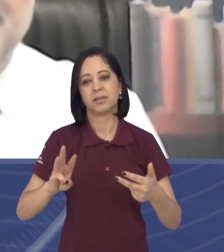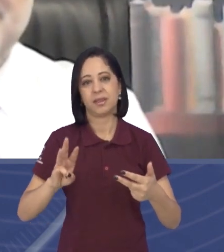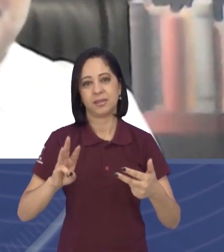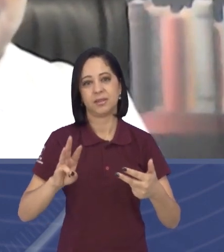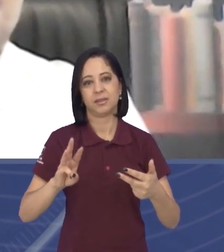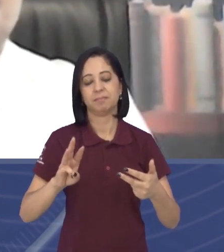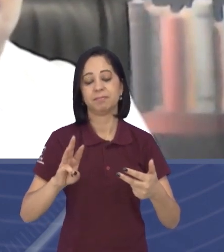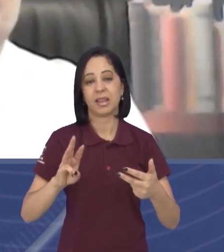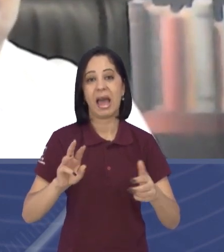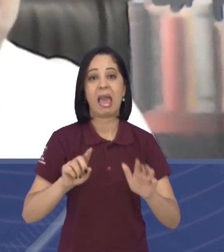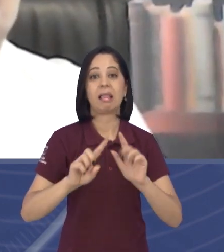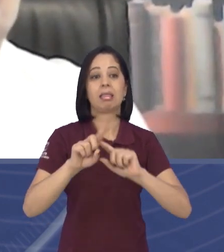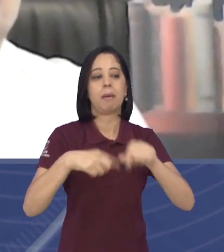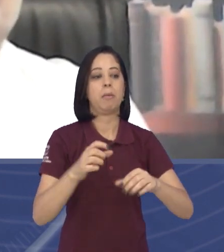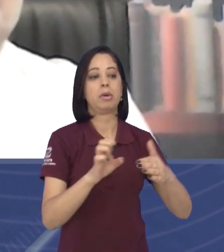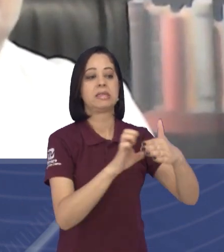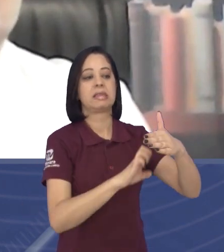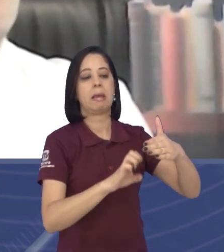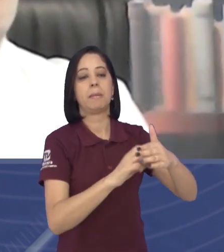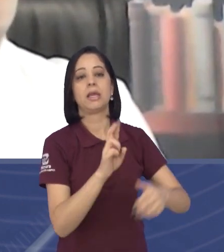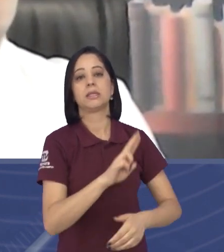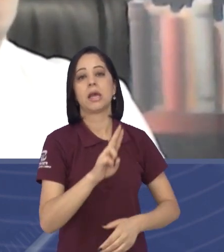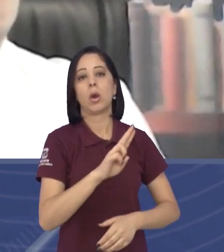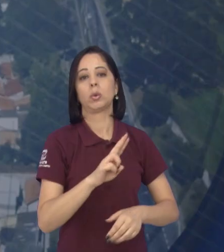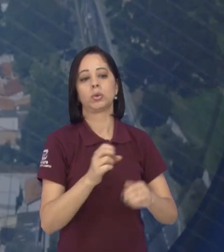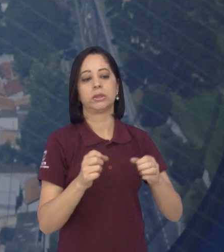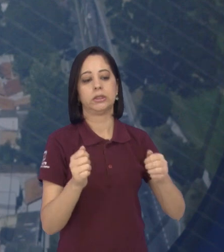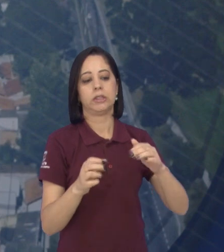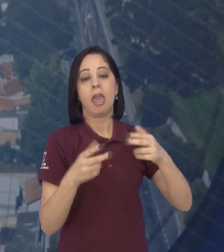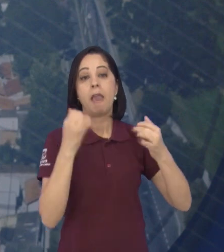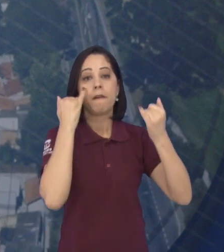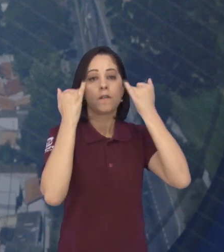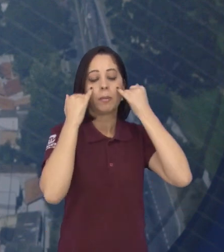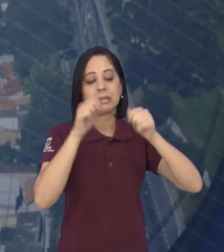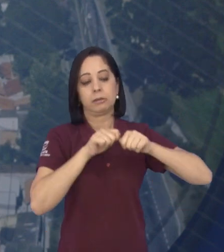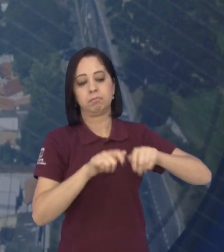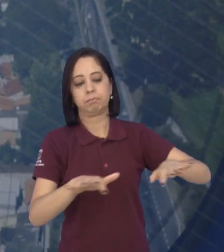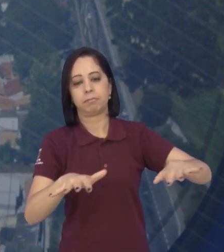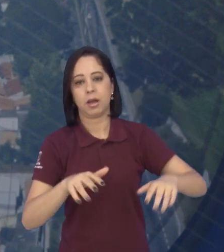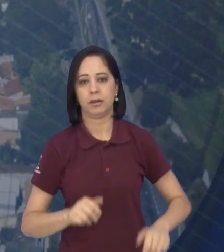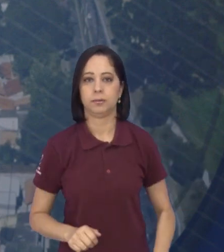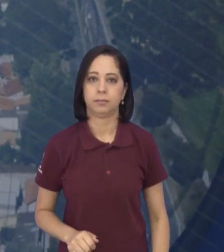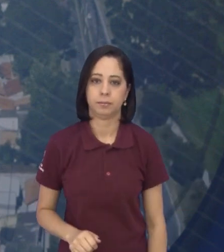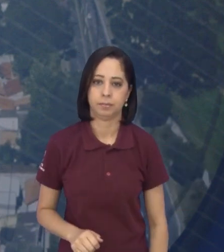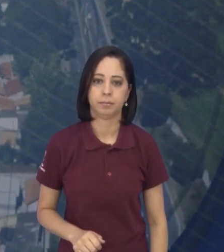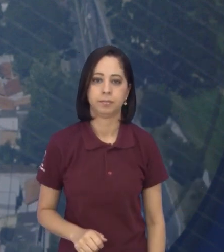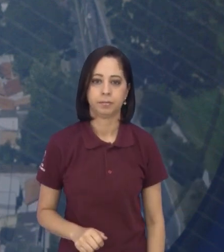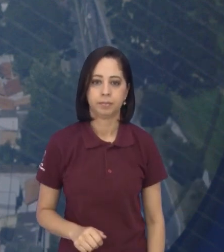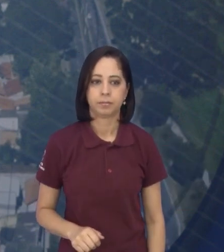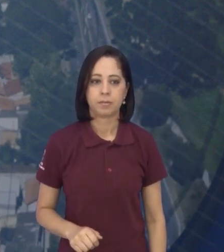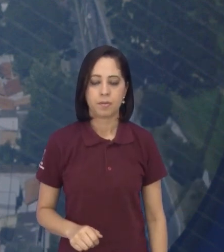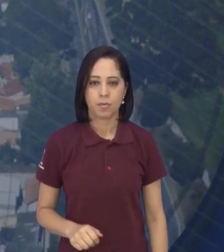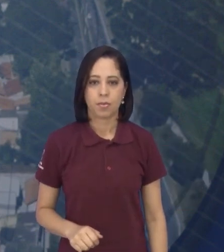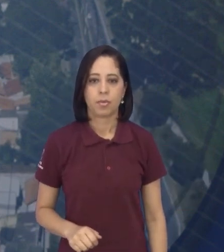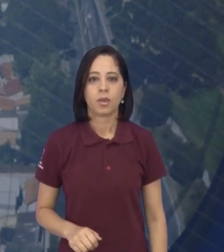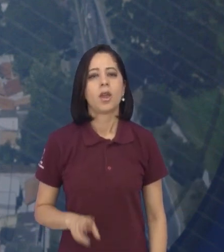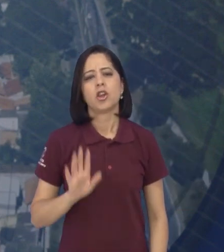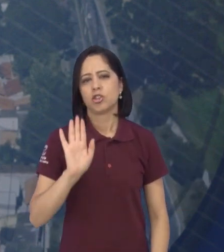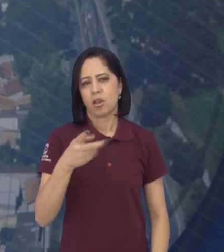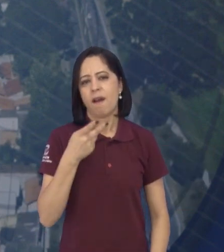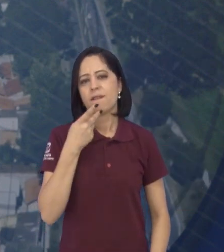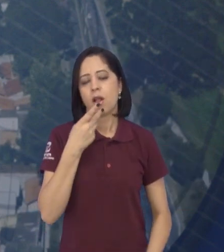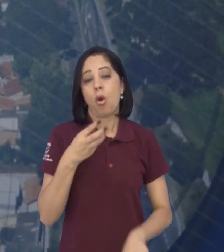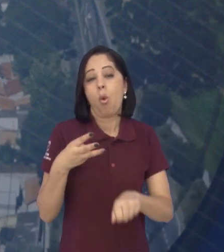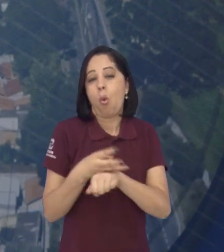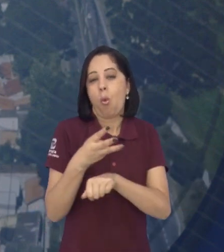fraudes. Sim, é bem complicado. E aí, até falando sobre, a gente falou do WhatsApp, né, que